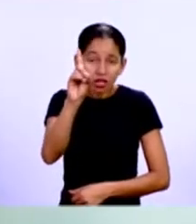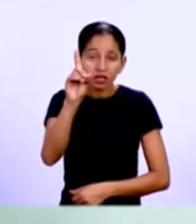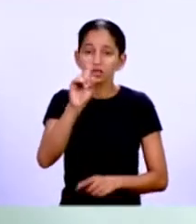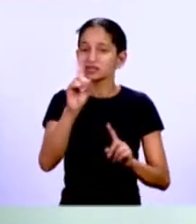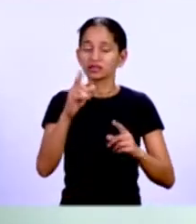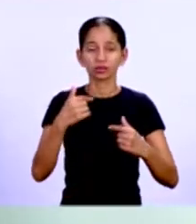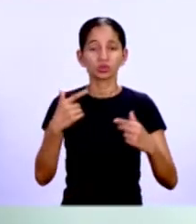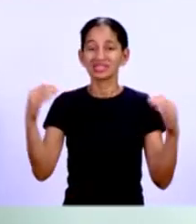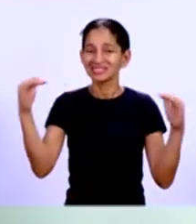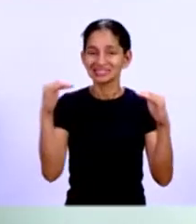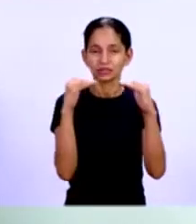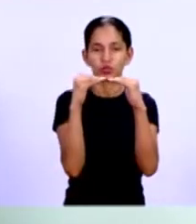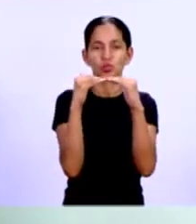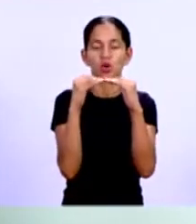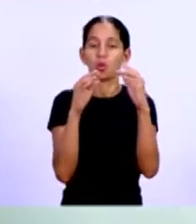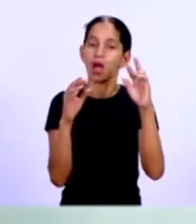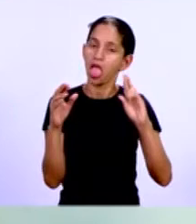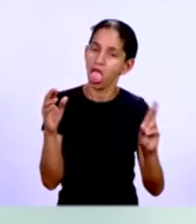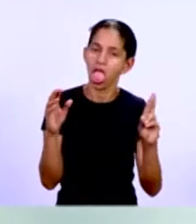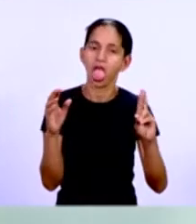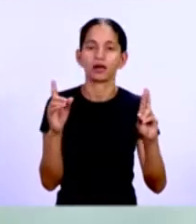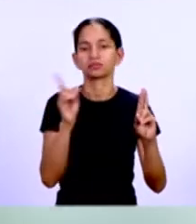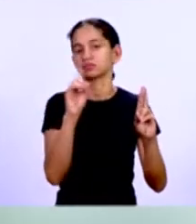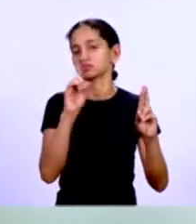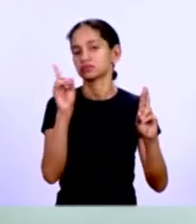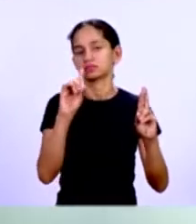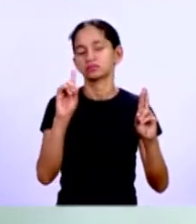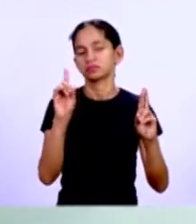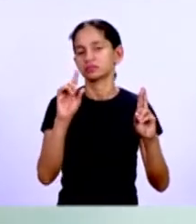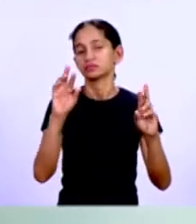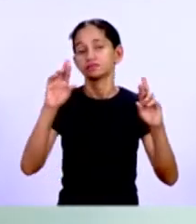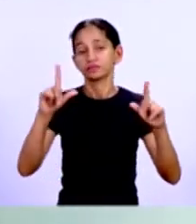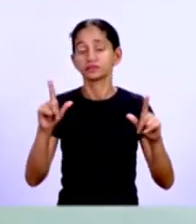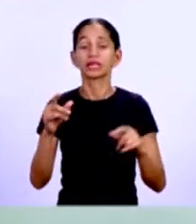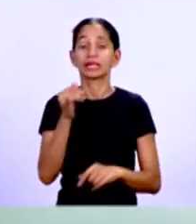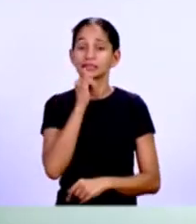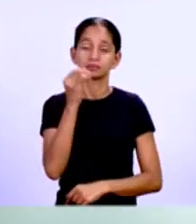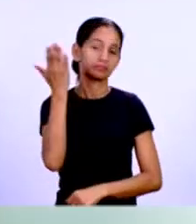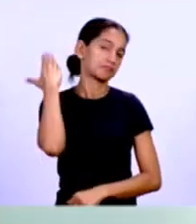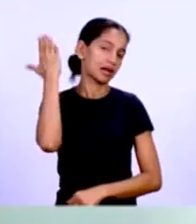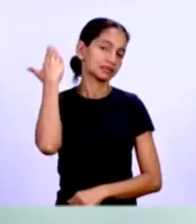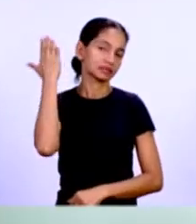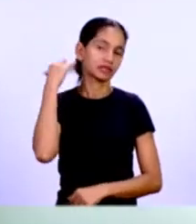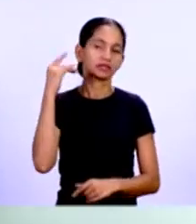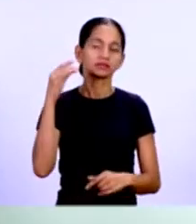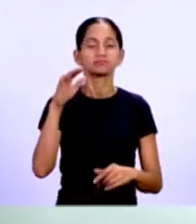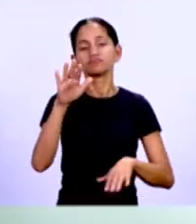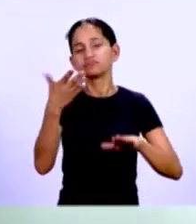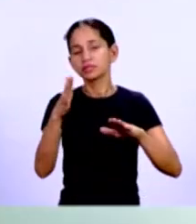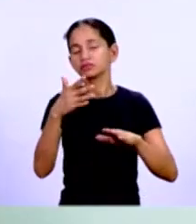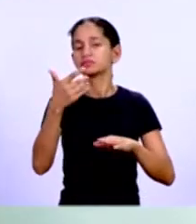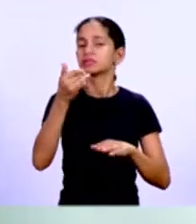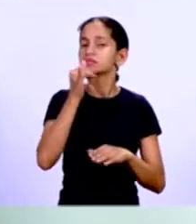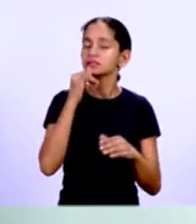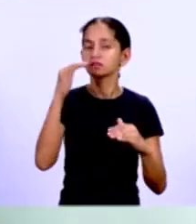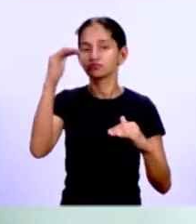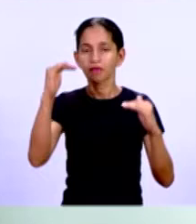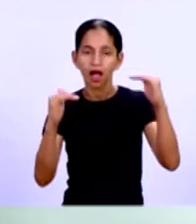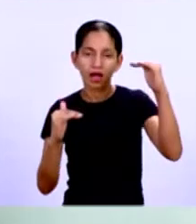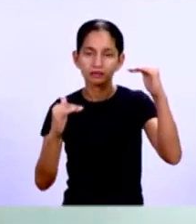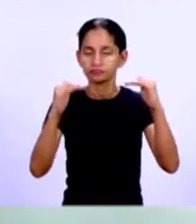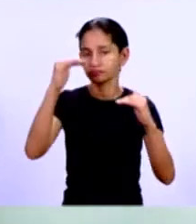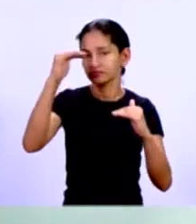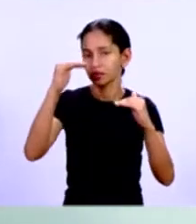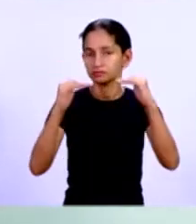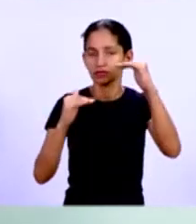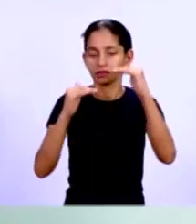pelo seu equivalente em real. Há 5 anos atrás, você poderia comprar isso por R$150, a cotação do real